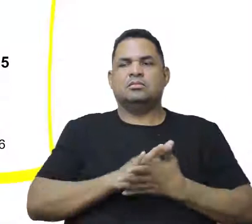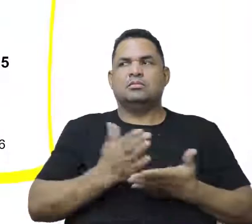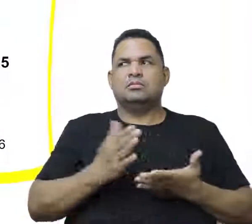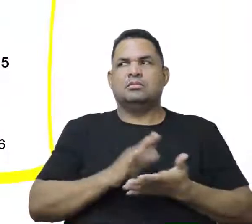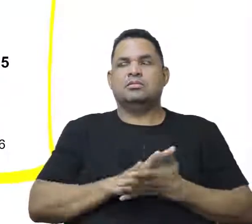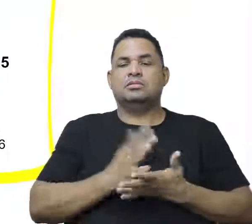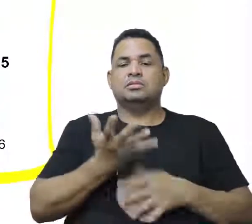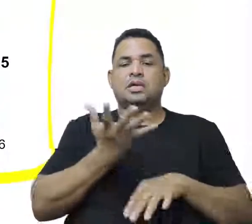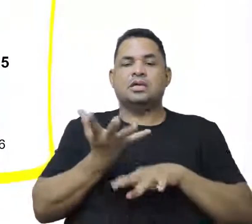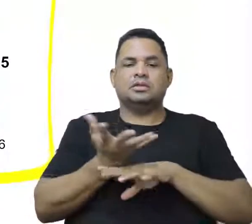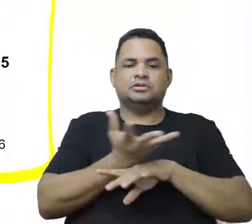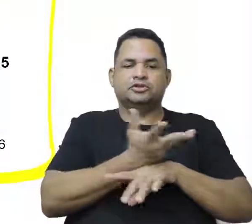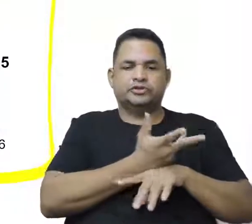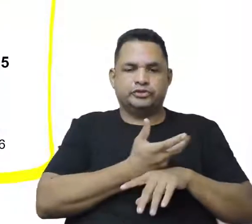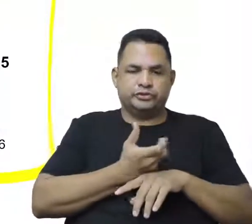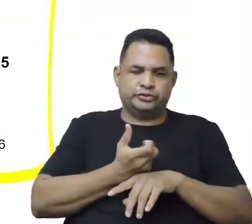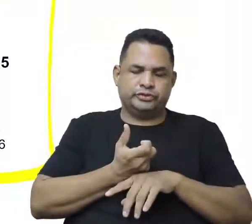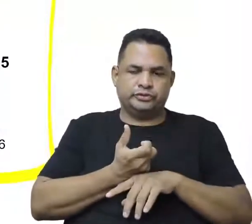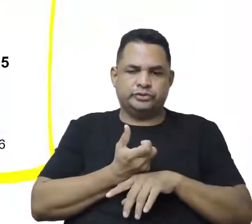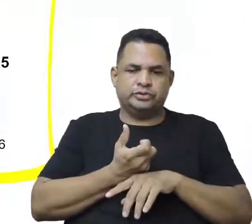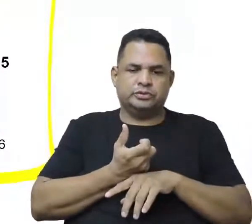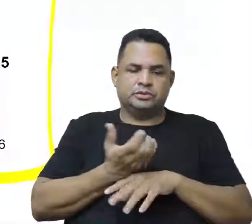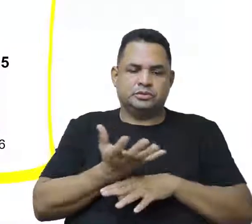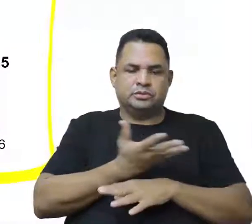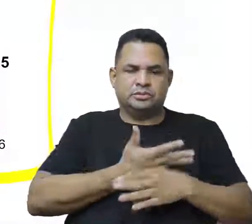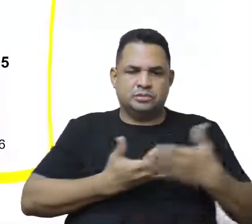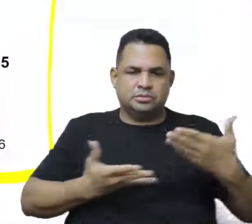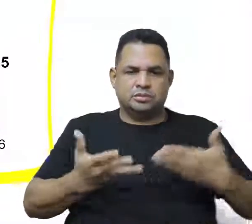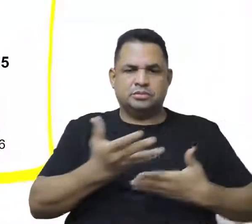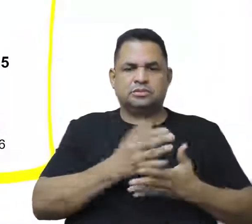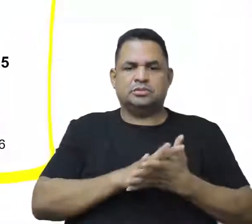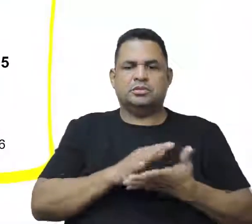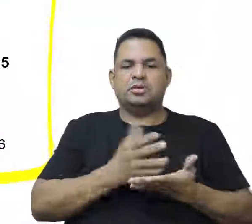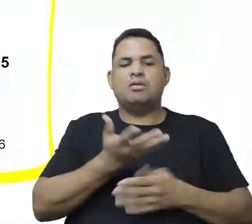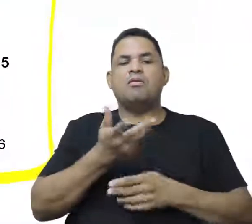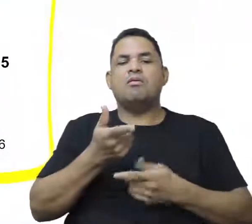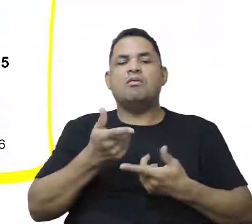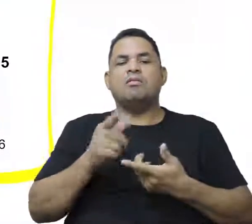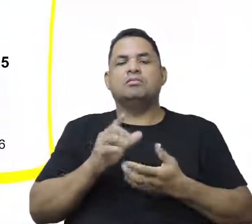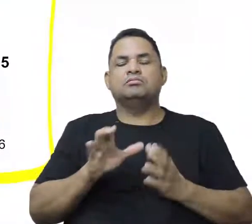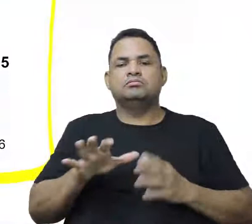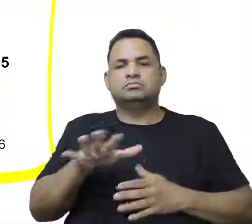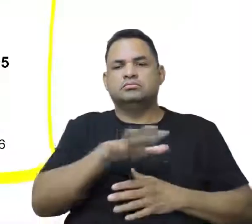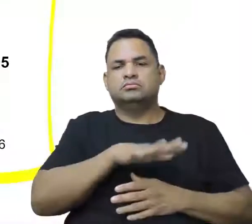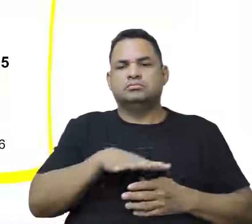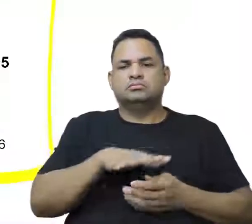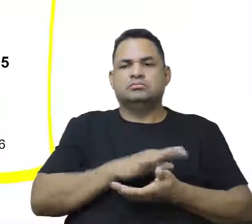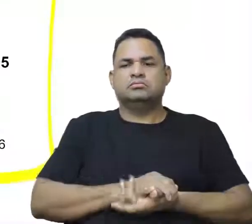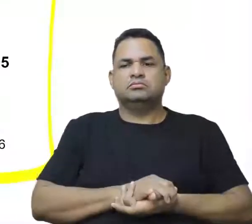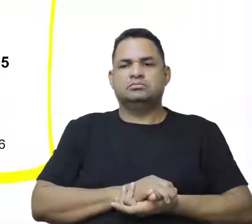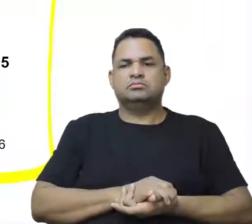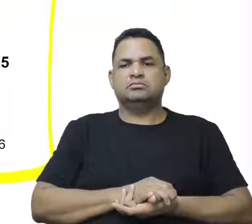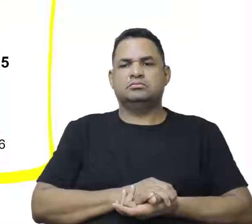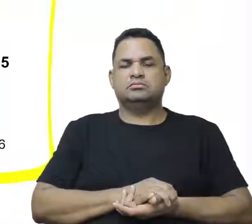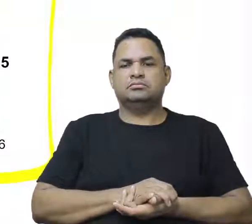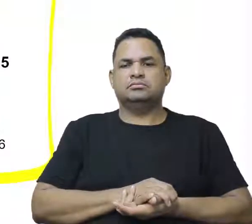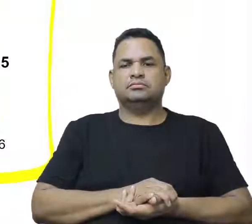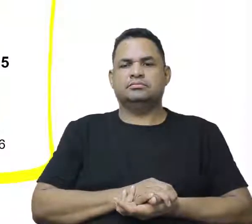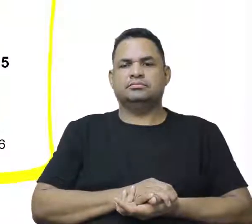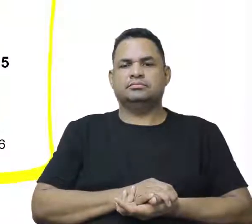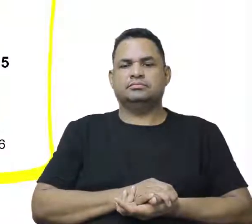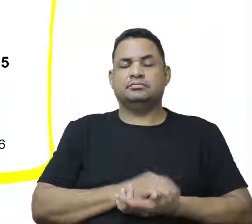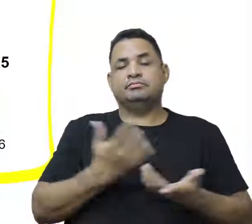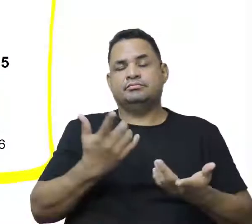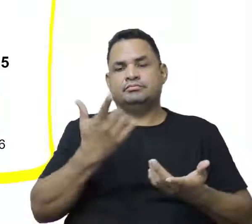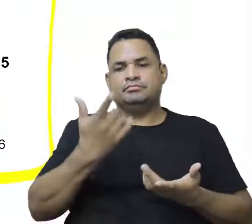questões interdisciplinar, ou seja, questões que envolveram a área. Por isso que relacionado à